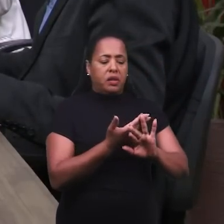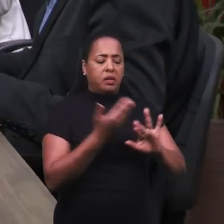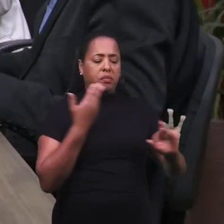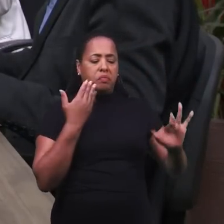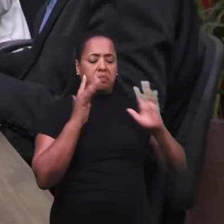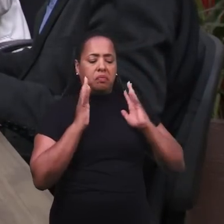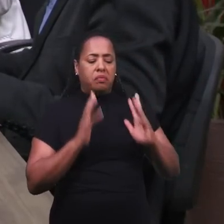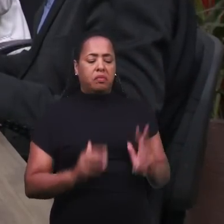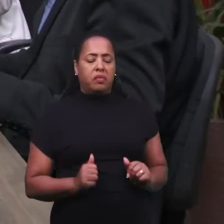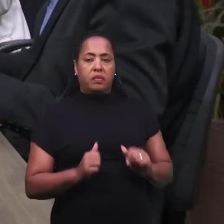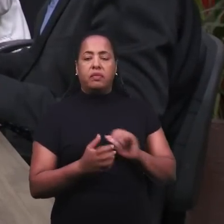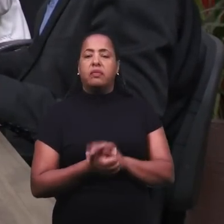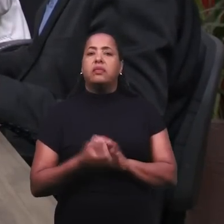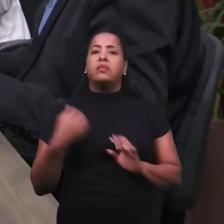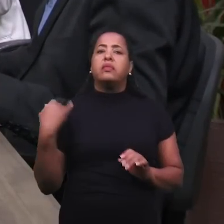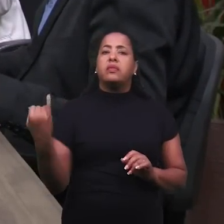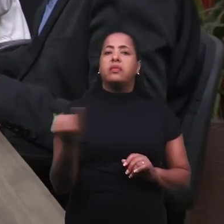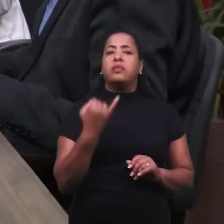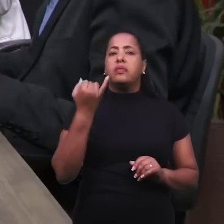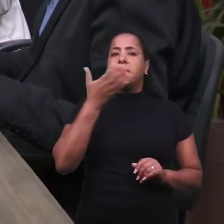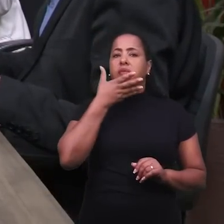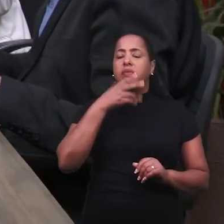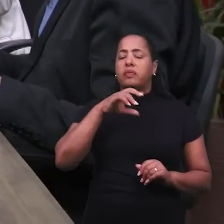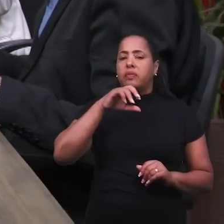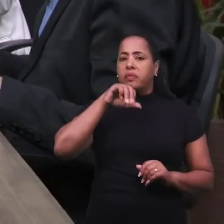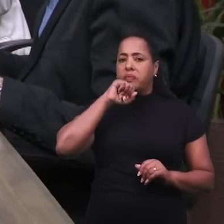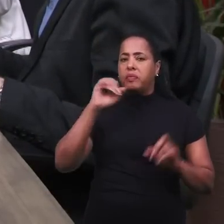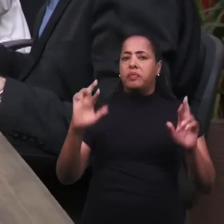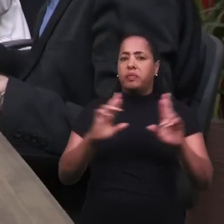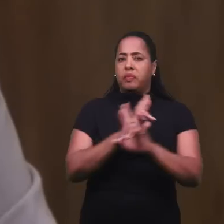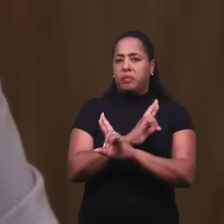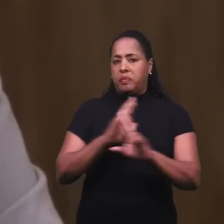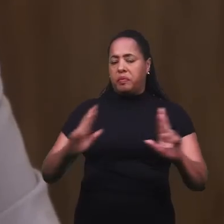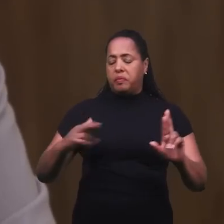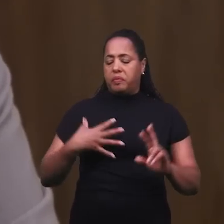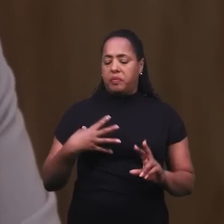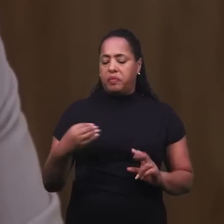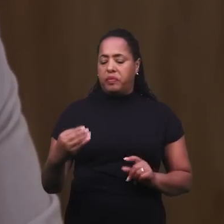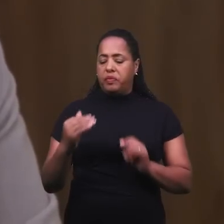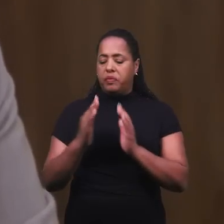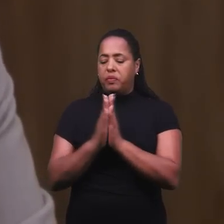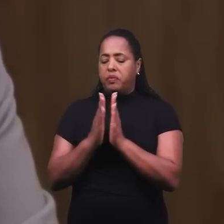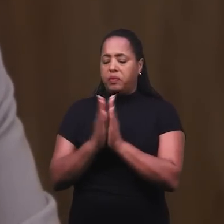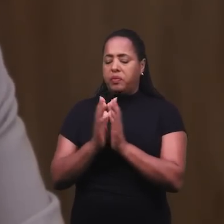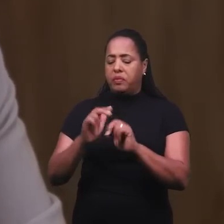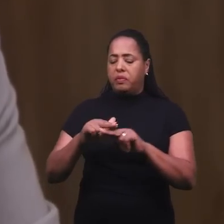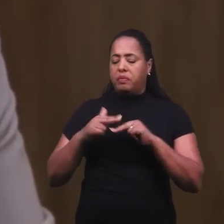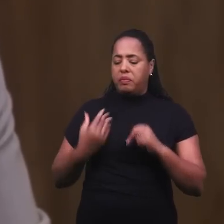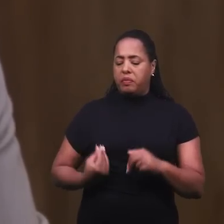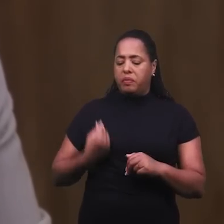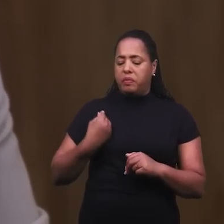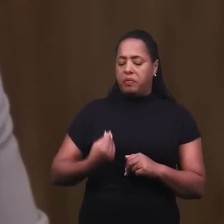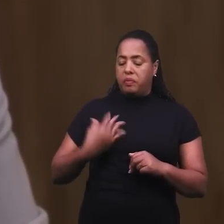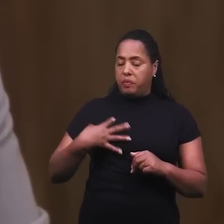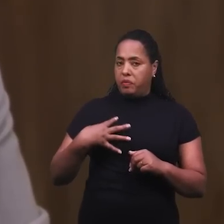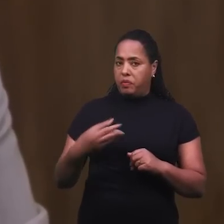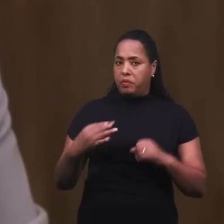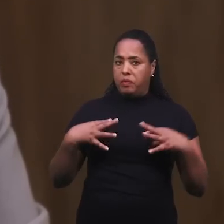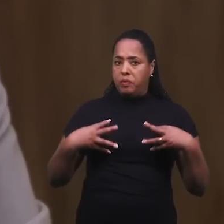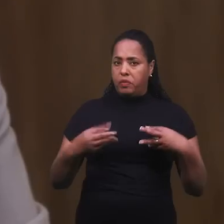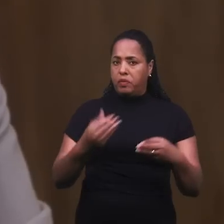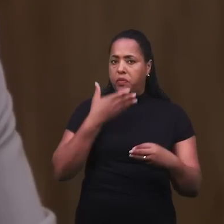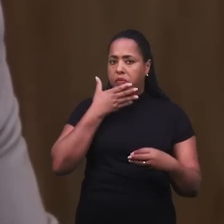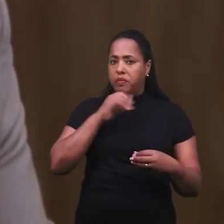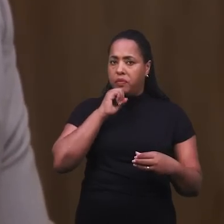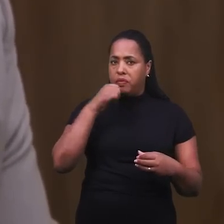acho que é um ponto muito importante para os pais em relação aos filhos. Orar pelos filhos, todos os pais já oram,